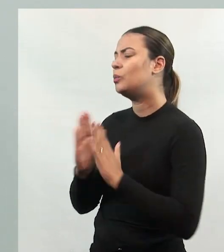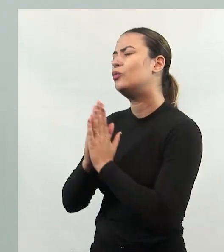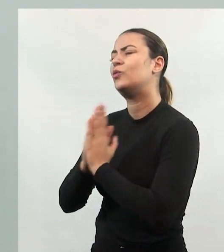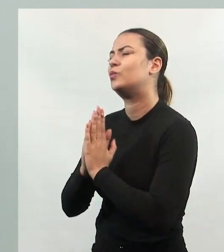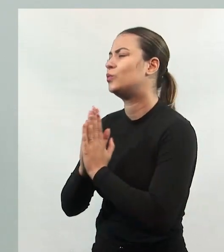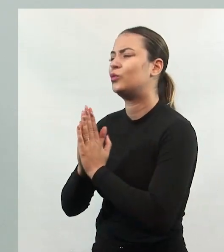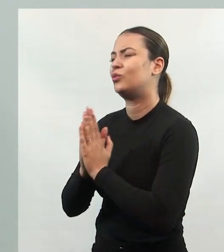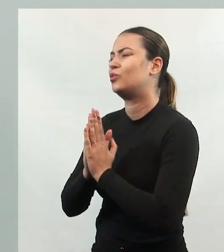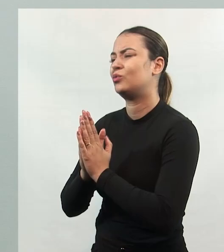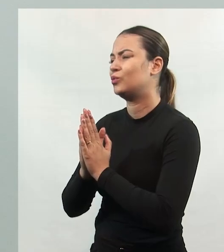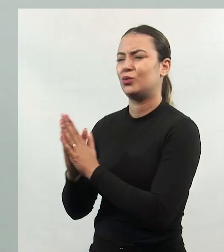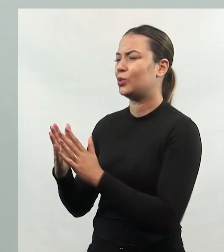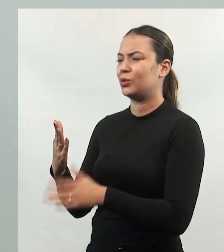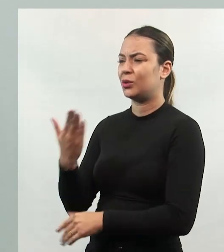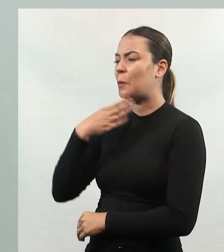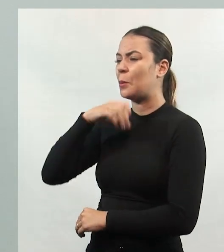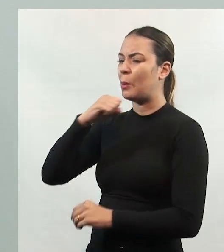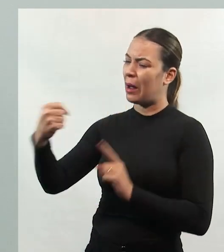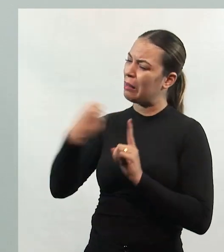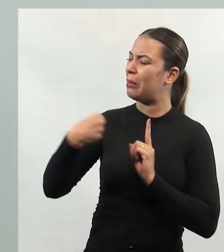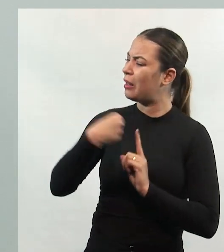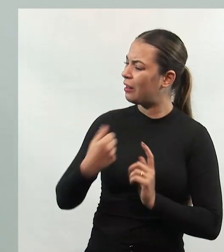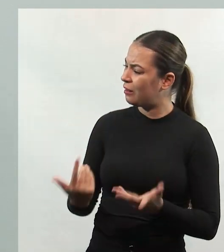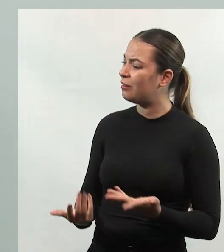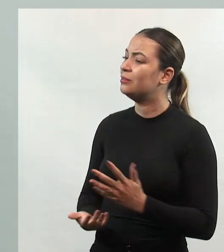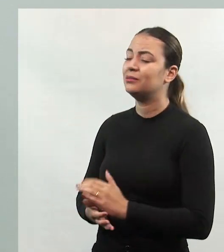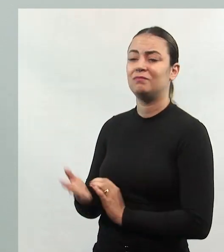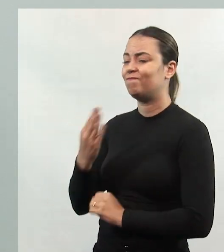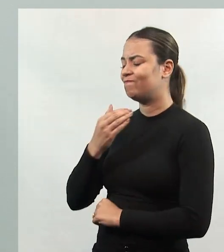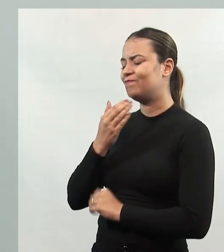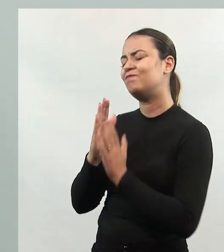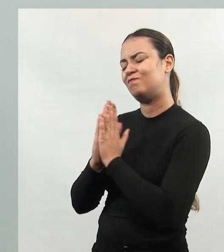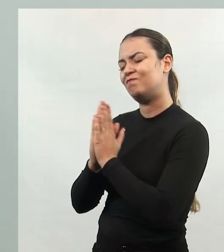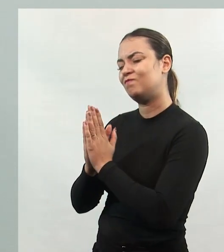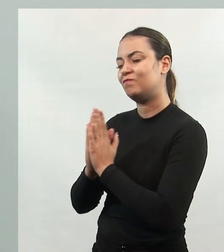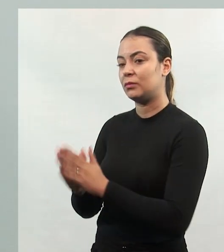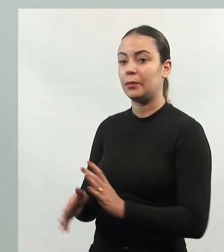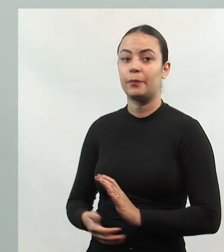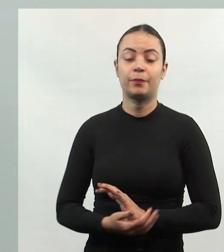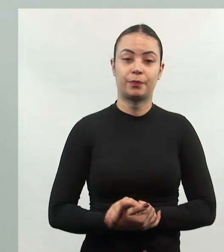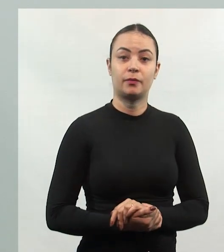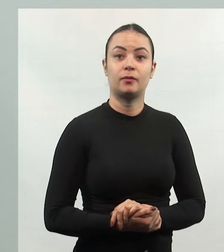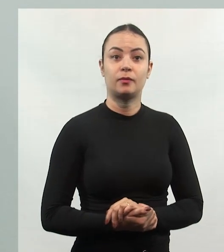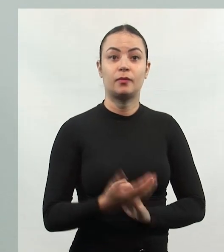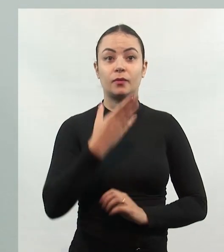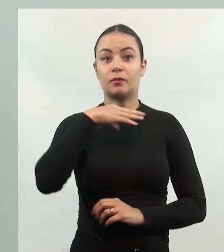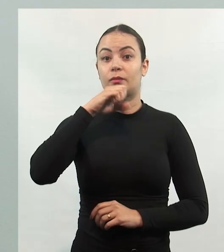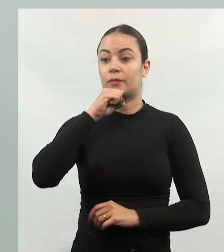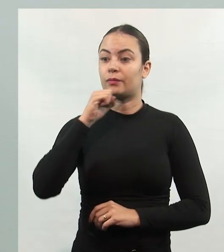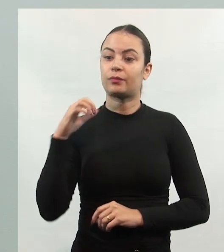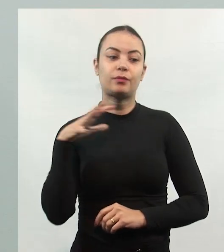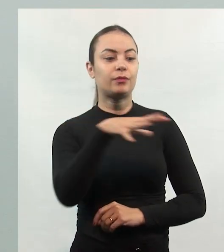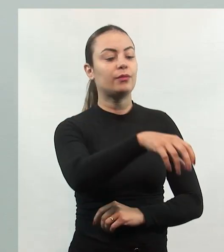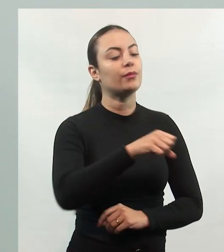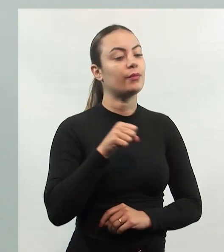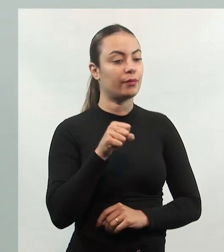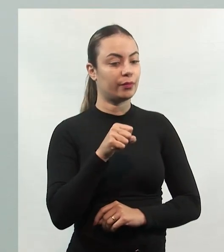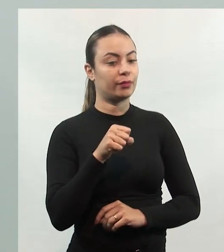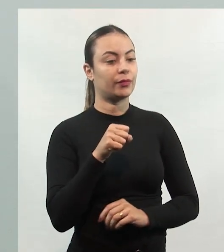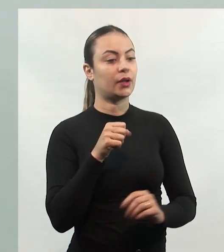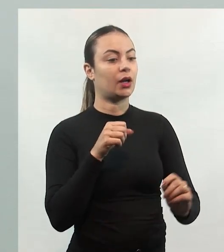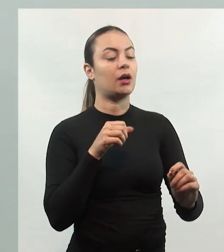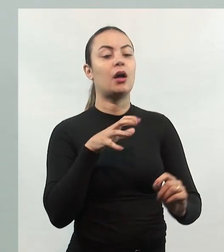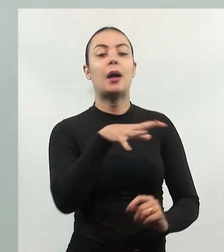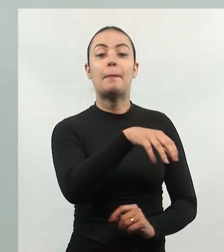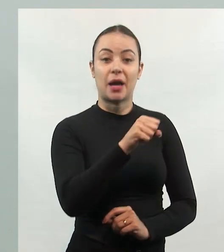esqueci o nome dele. Mas era um aluno, e são os nossos desafios que nós enfrentamos, né? Era um aluno que tinha uma série de problemas, que